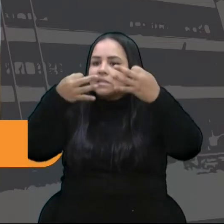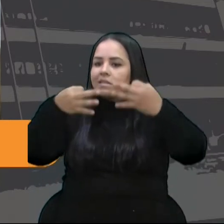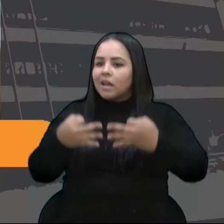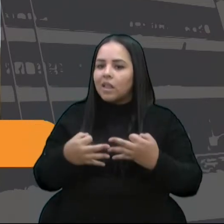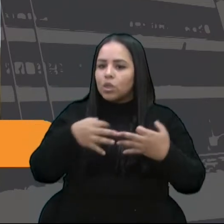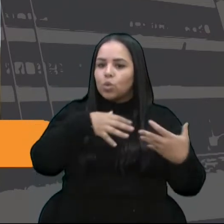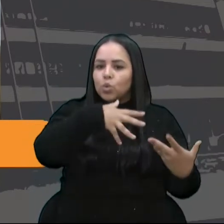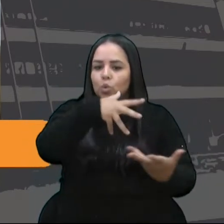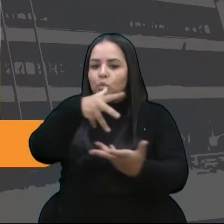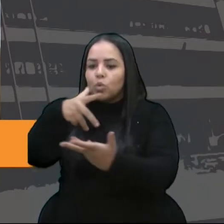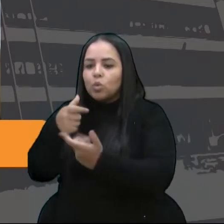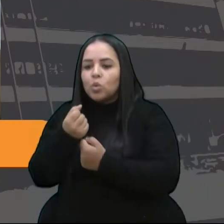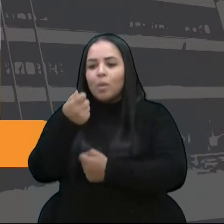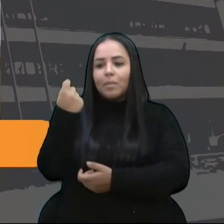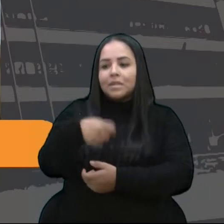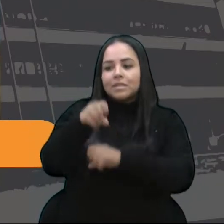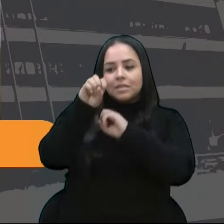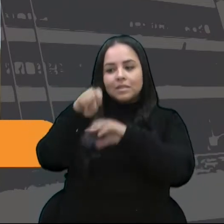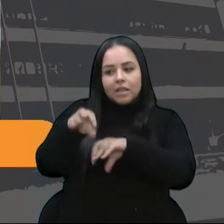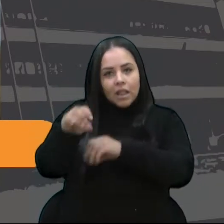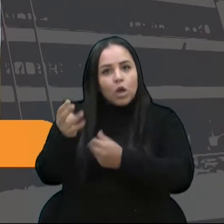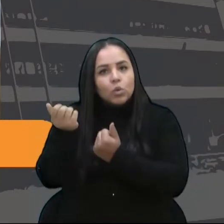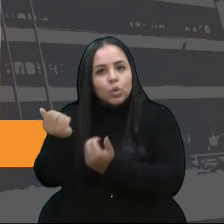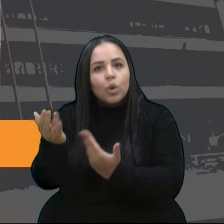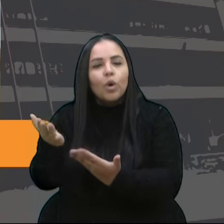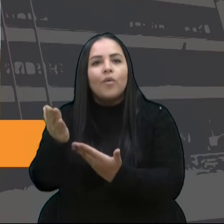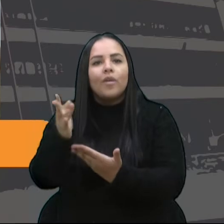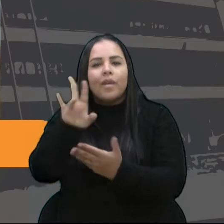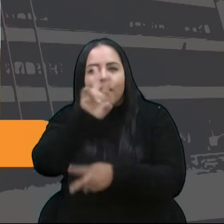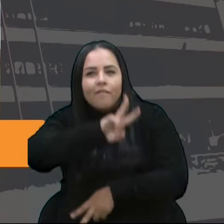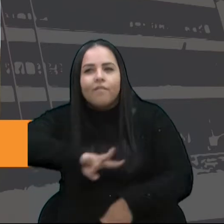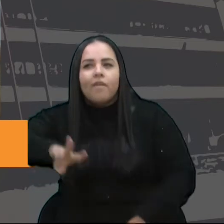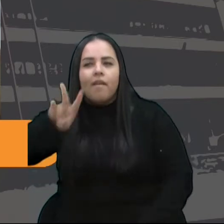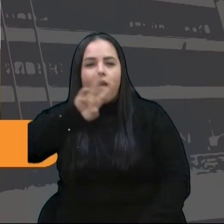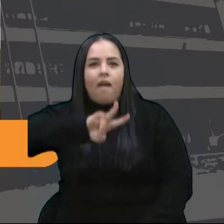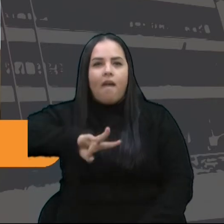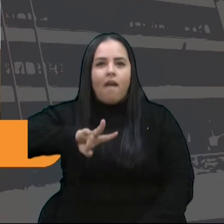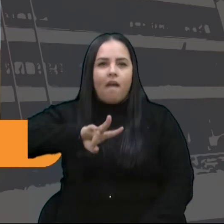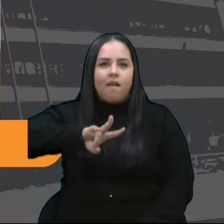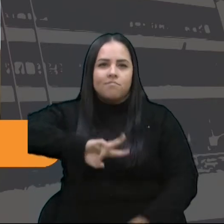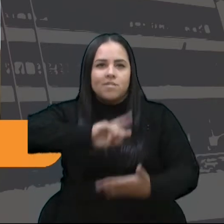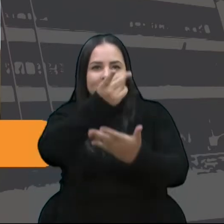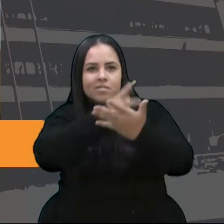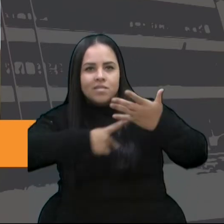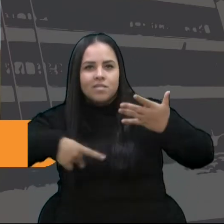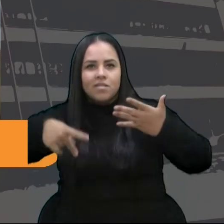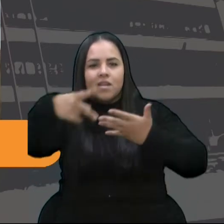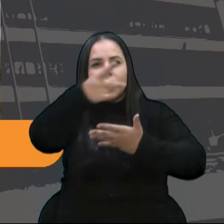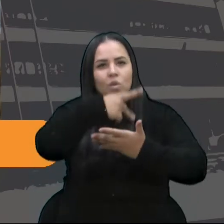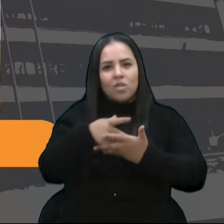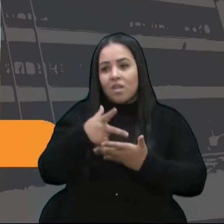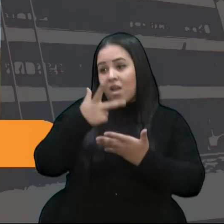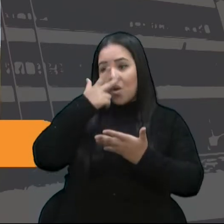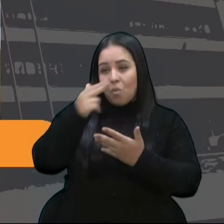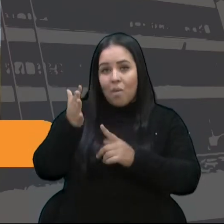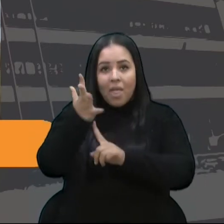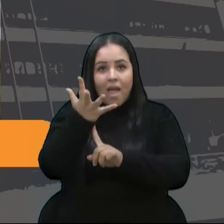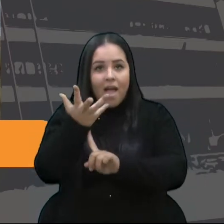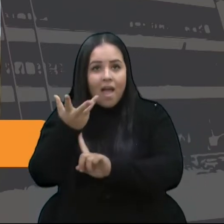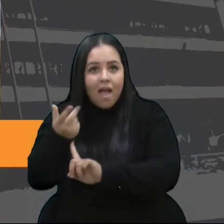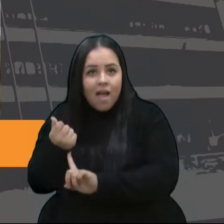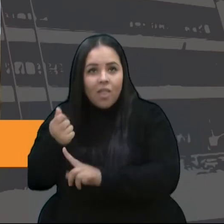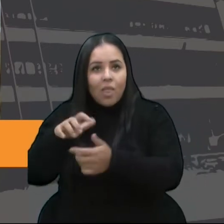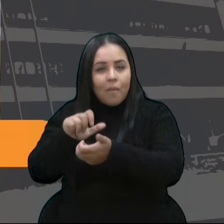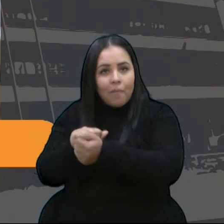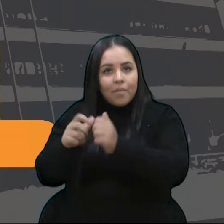ensinar o jovem a fazer a leitura das imagens, né? Isso vai desde o museu de arte, né? Para depois não virar